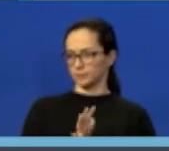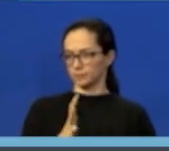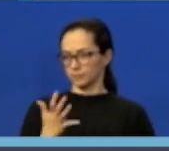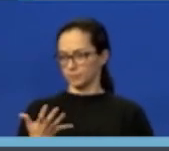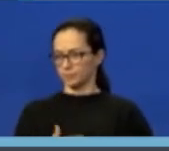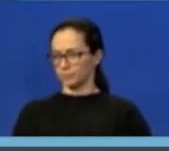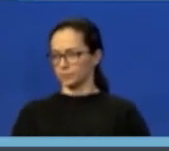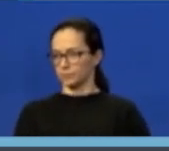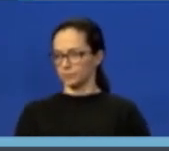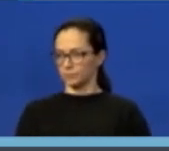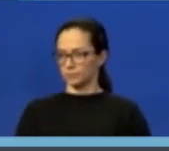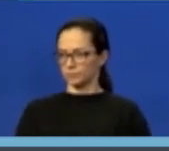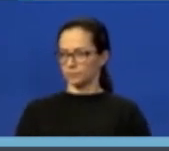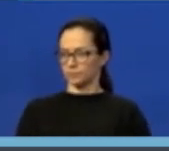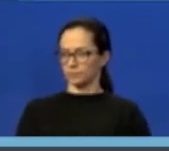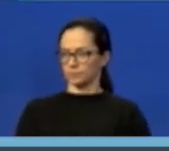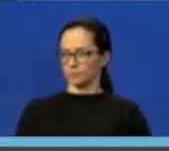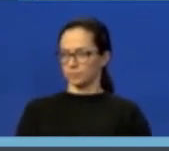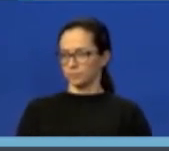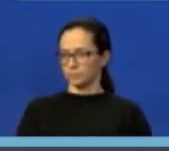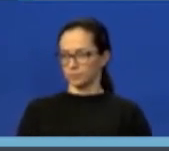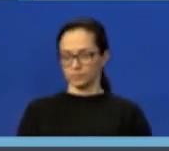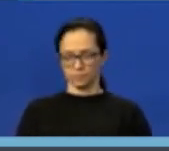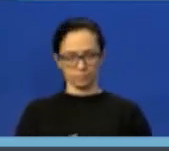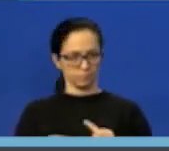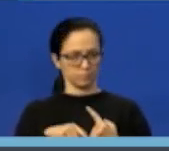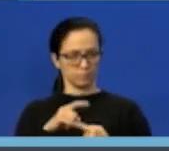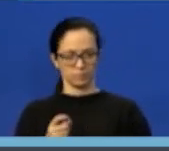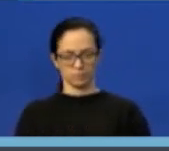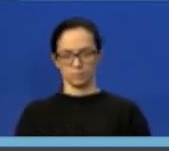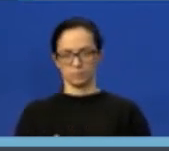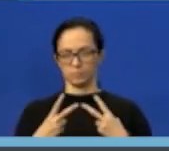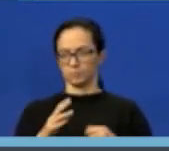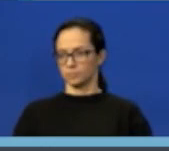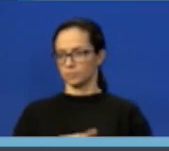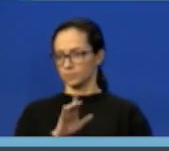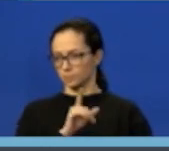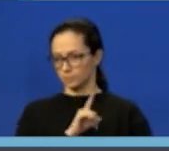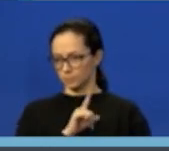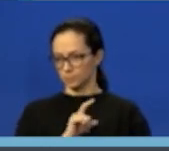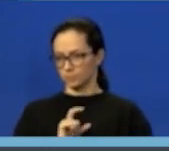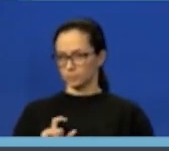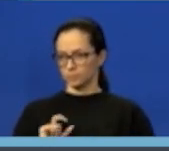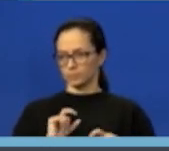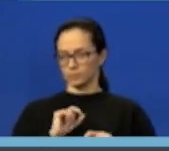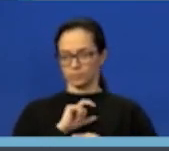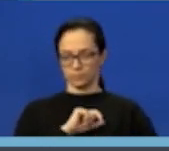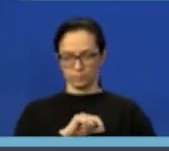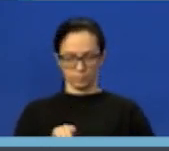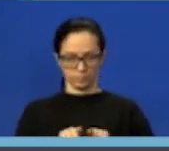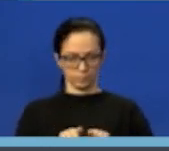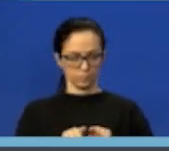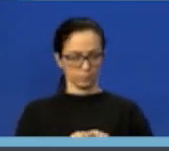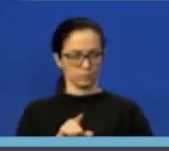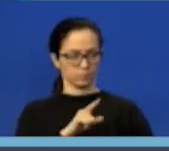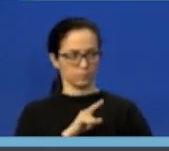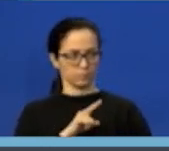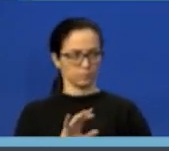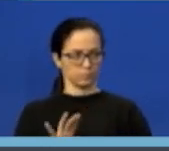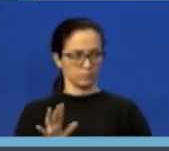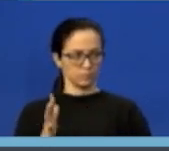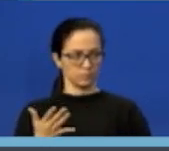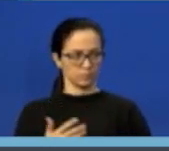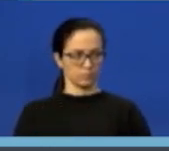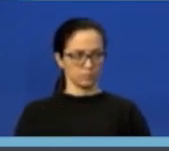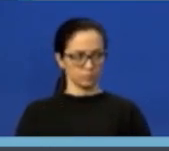endocardites infecciosas, agudas e subagudas, além de infecções endovasculares, que podem ocorrer